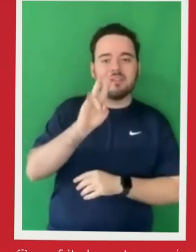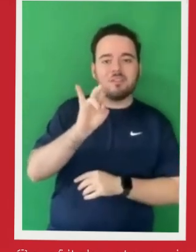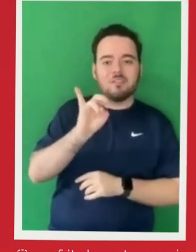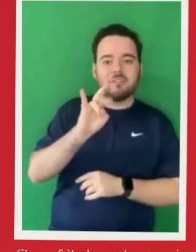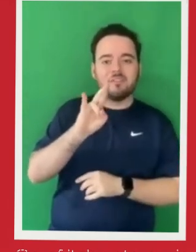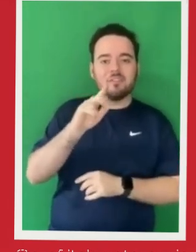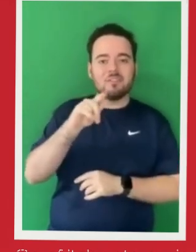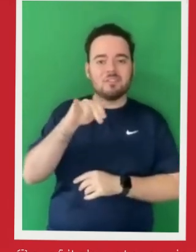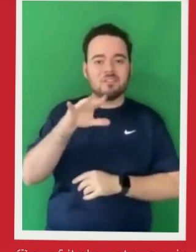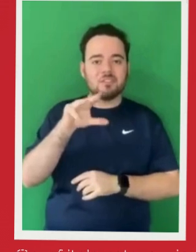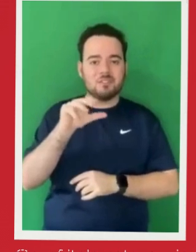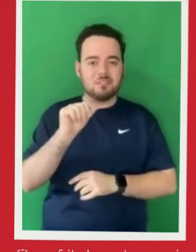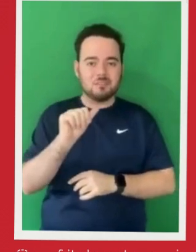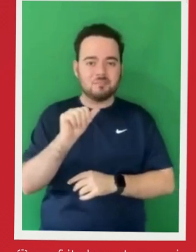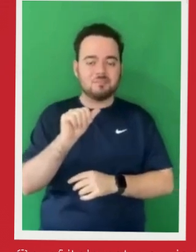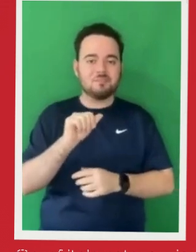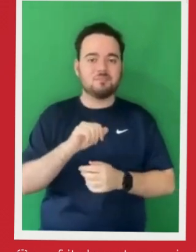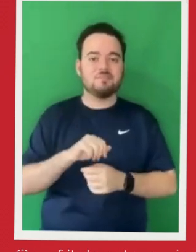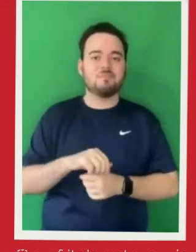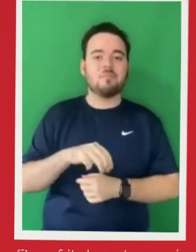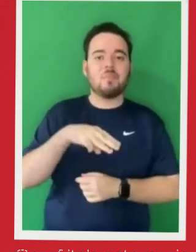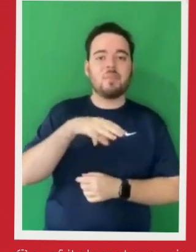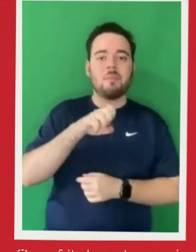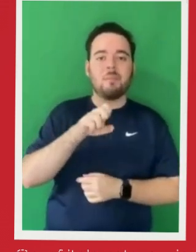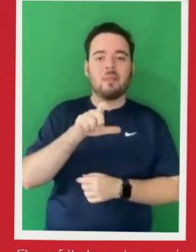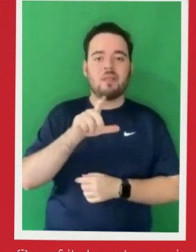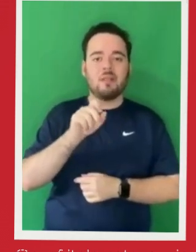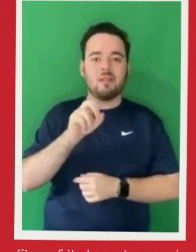Olá, Virgínia,